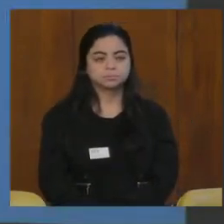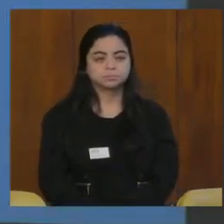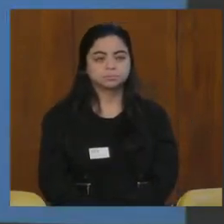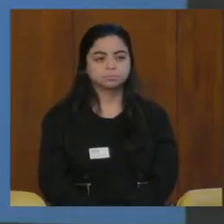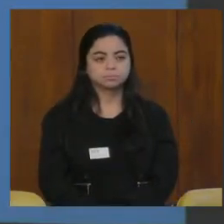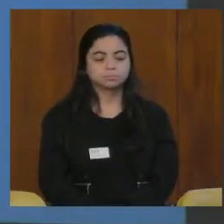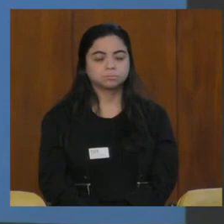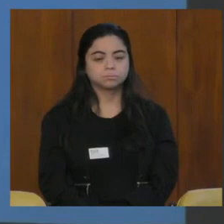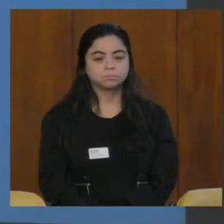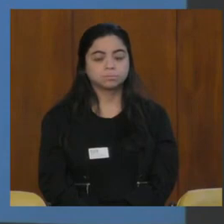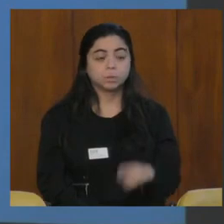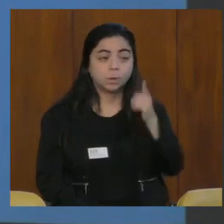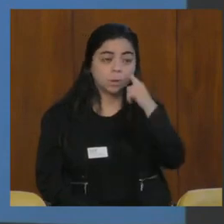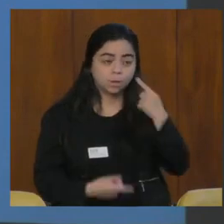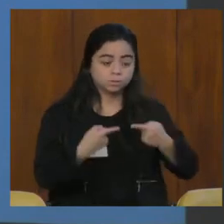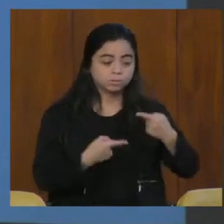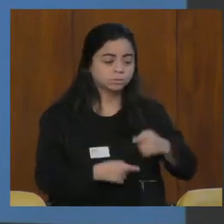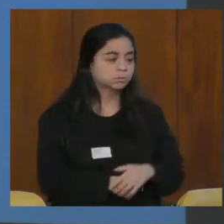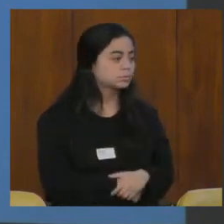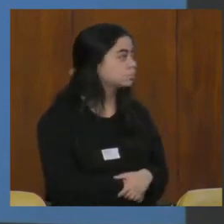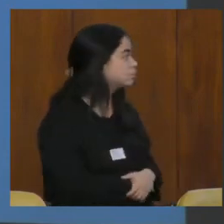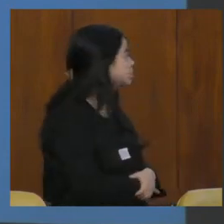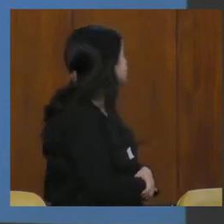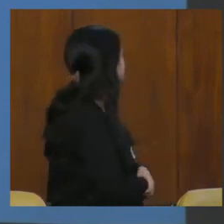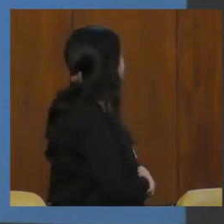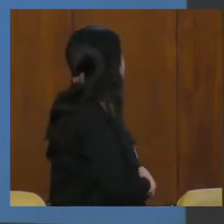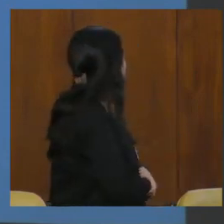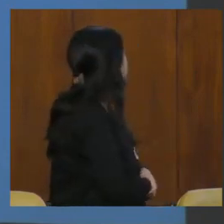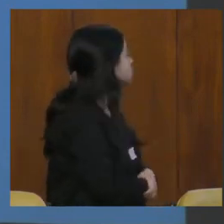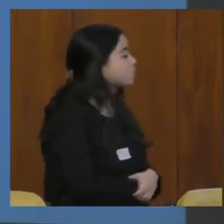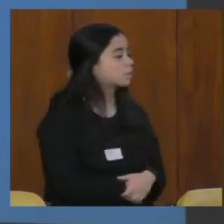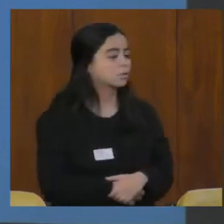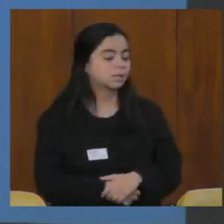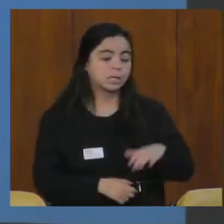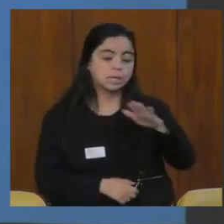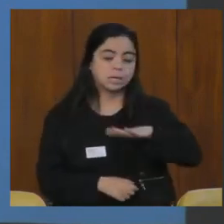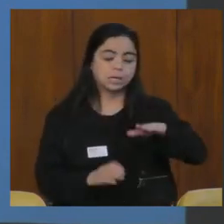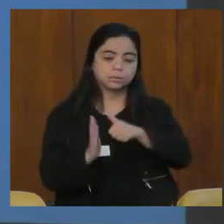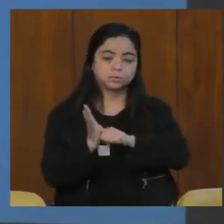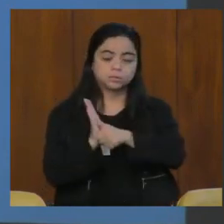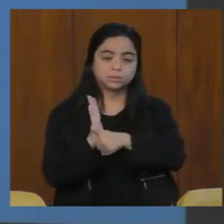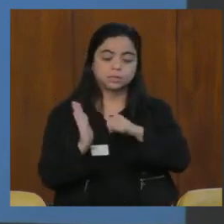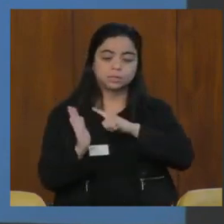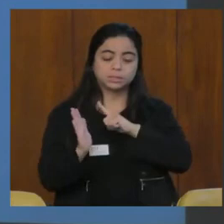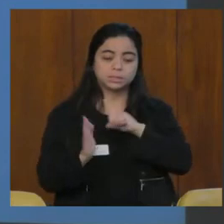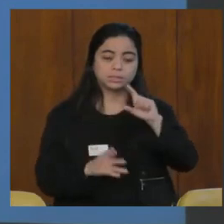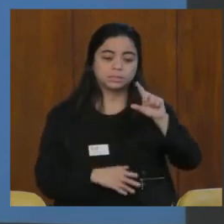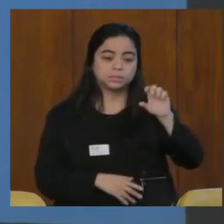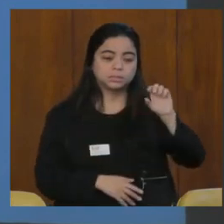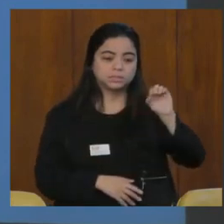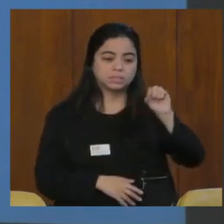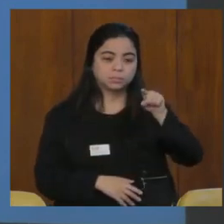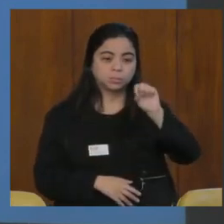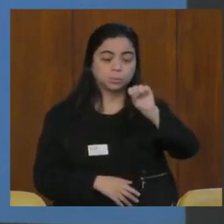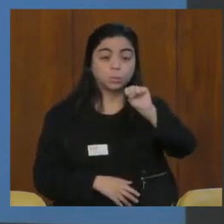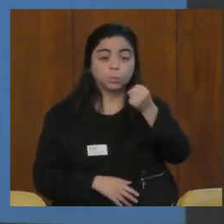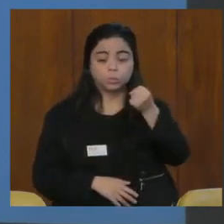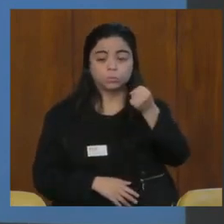Bem, vamos discutir isso aqui, ó. Na população geral, na síndrome de Down, nós temos 0,8% de frequência. A Carla já